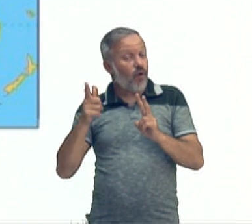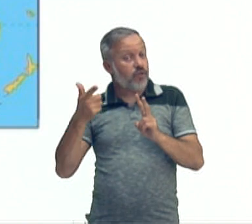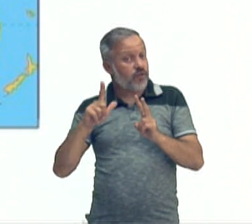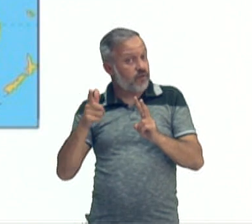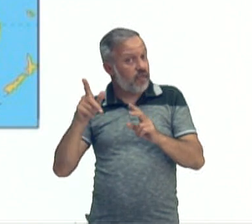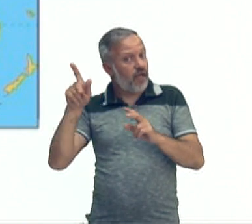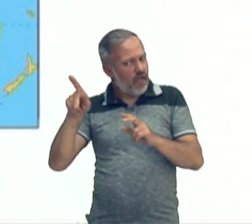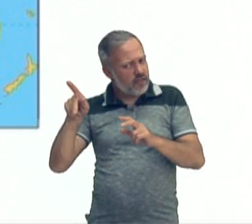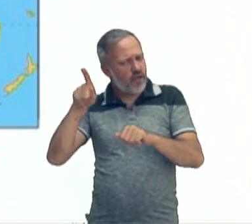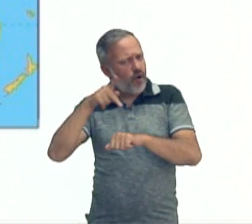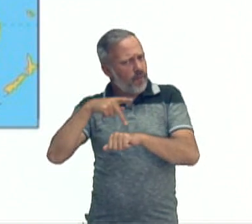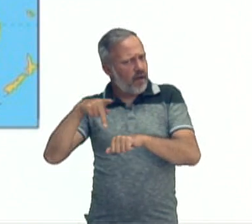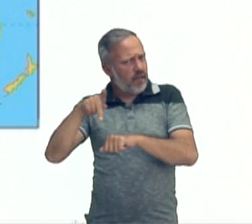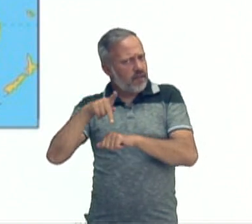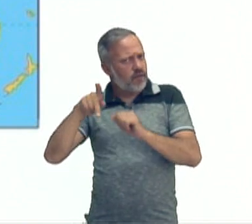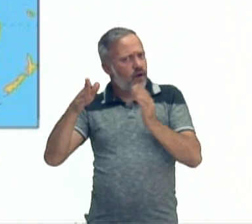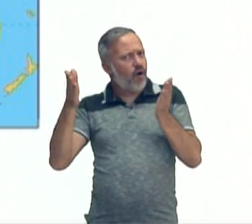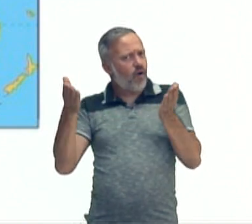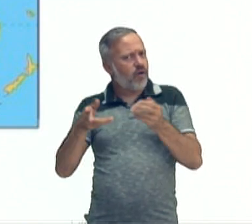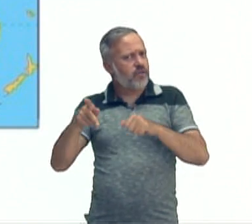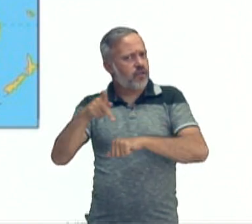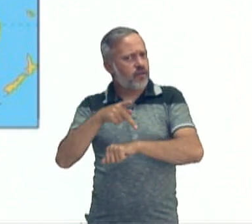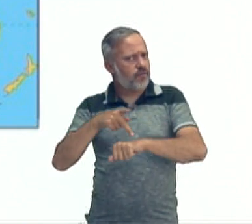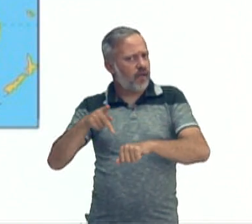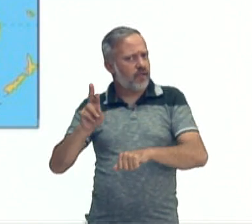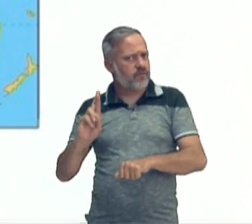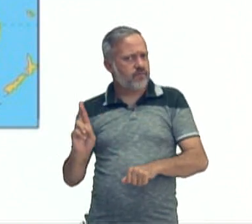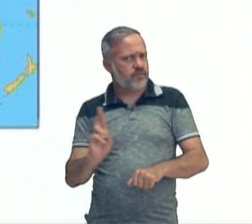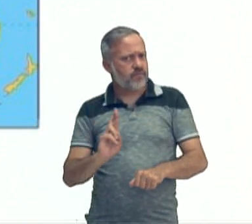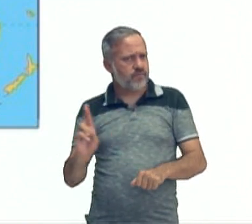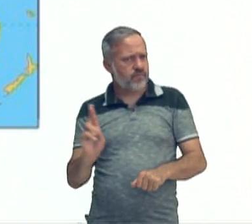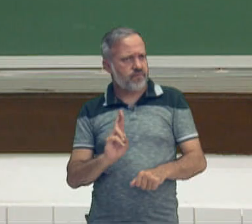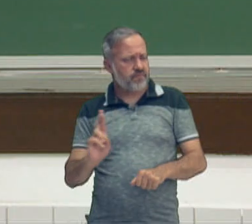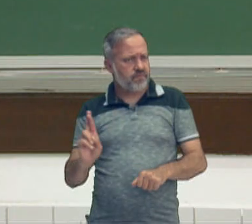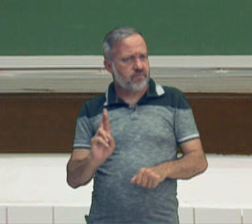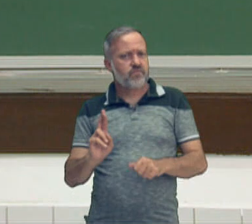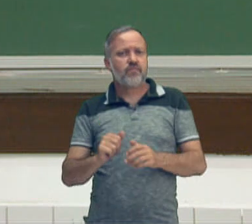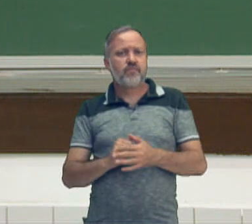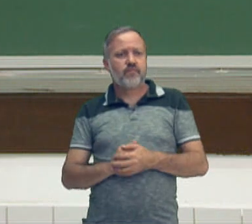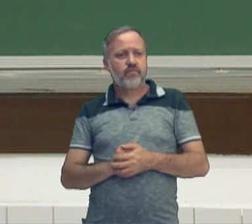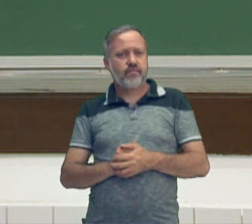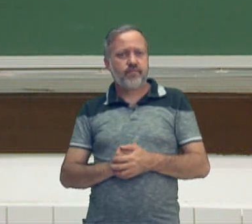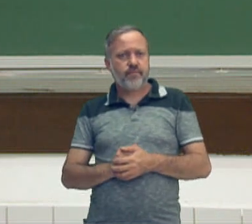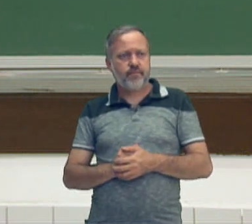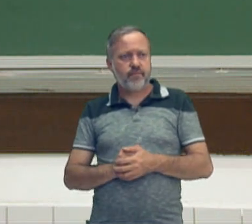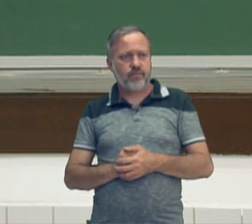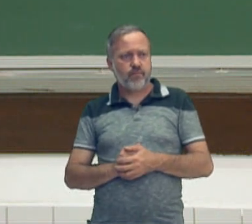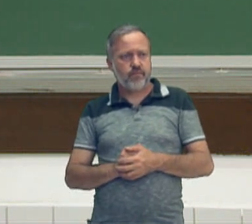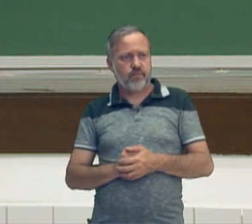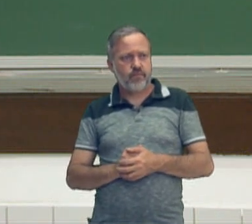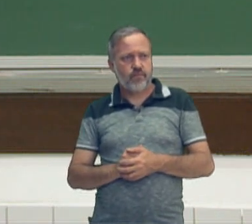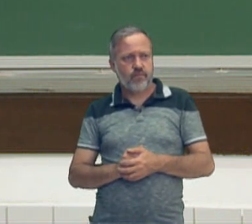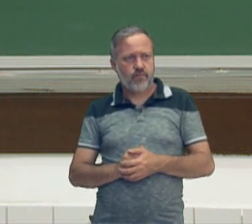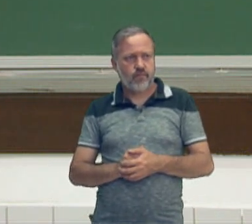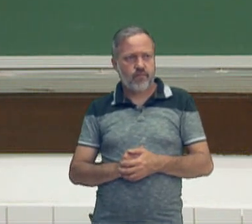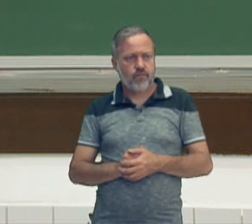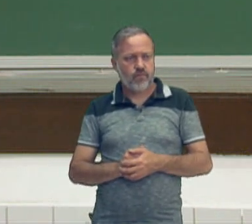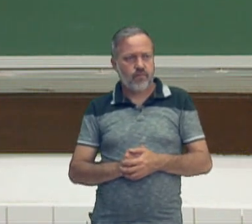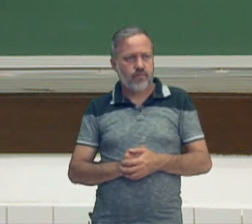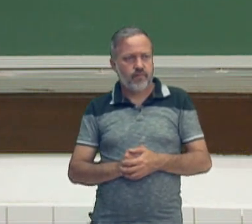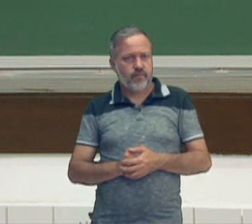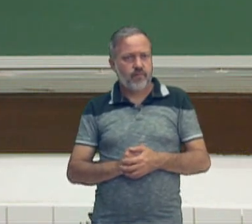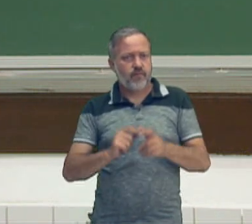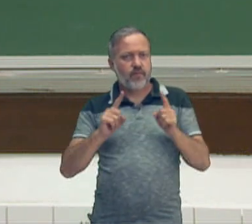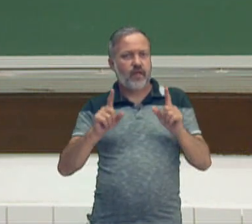Fria, né, que ele pegaria ali no período pós-Segunda Guerra Mundial e vai até 1991. Tá bom?